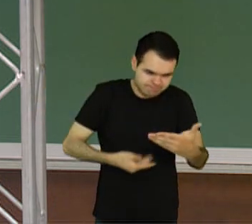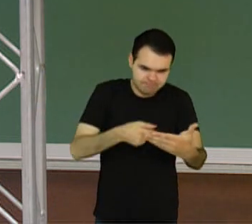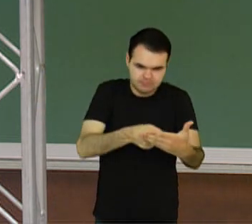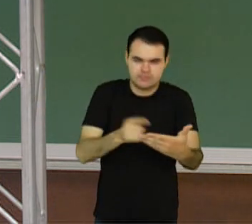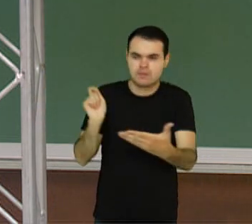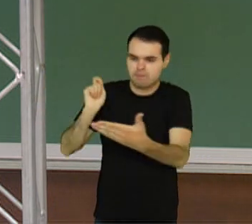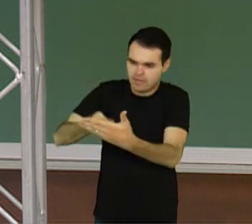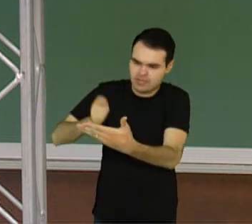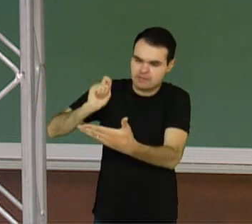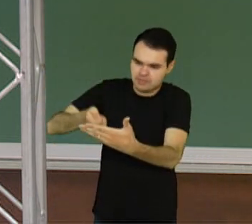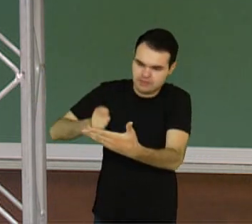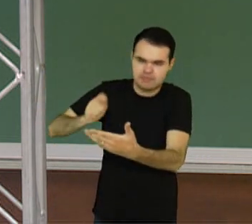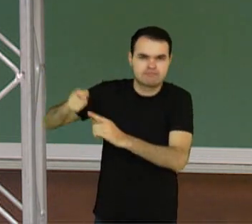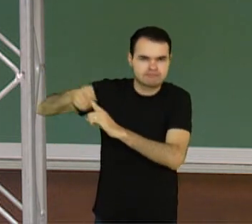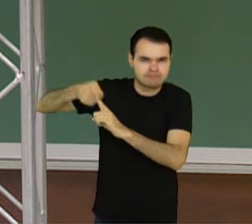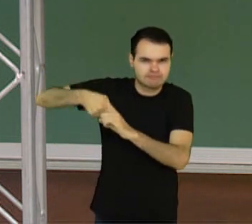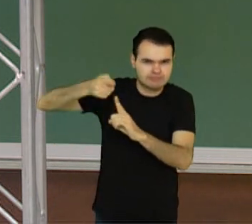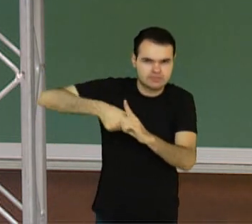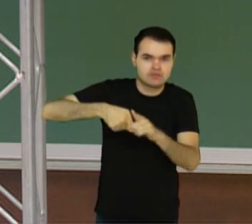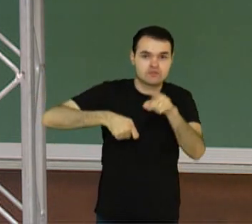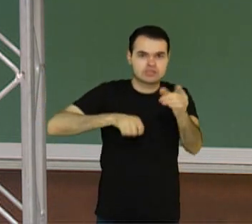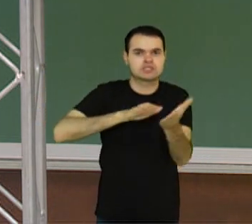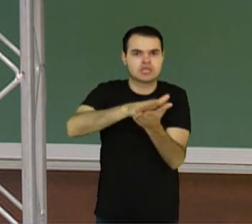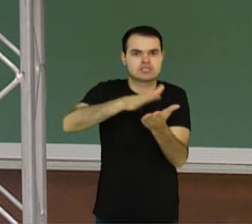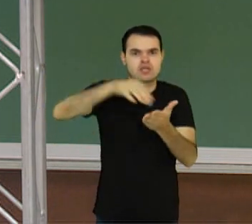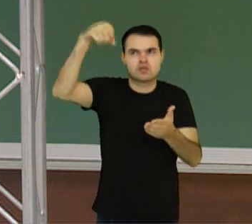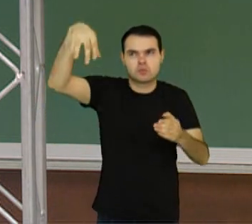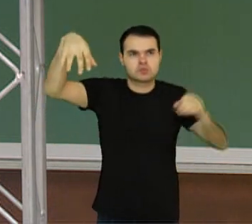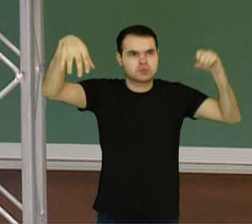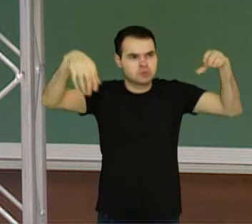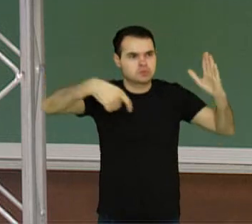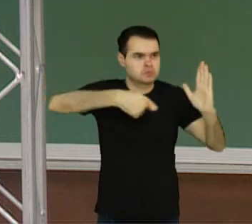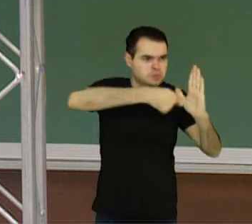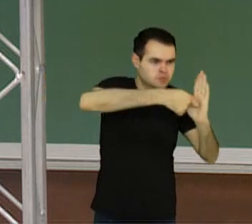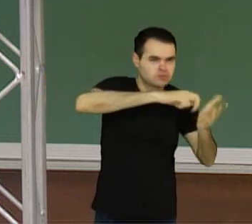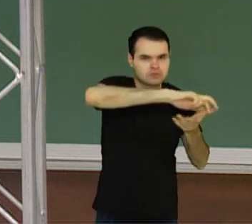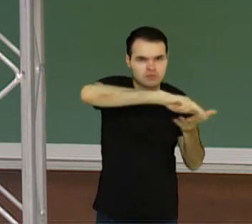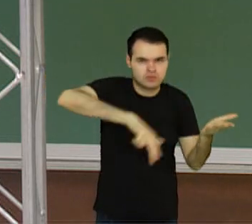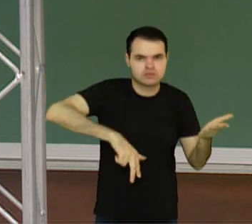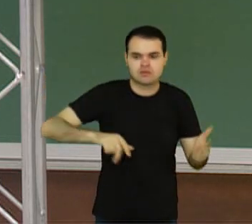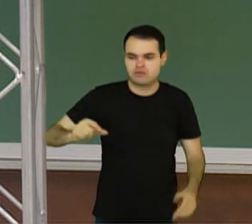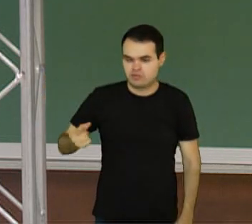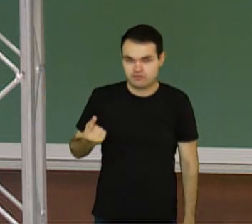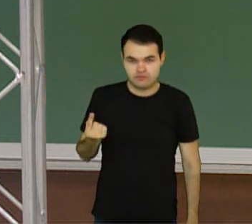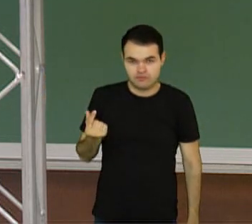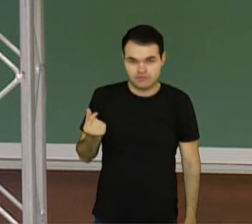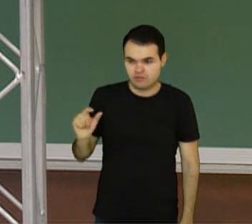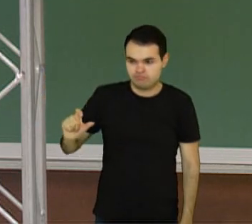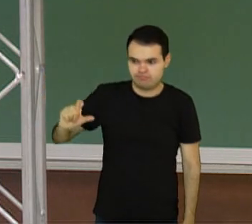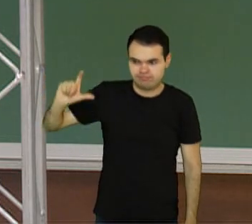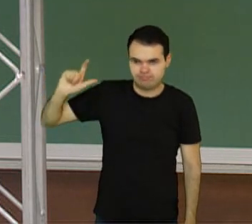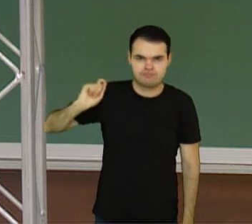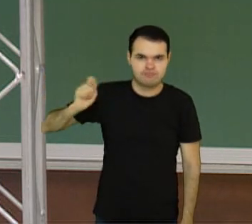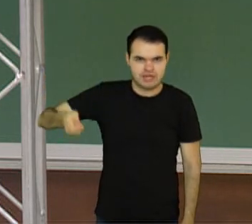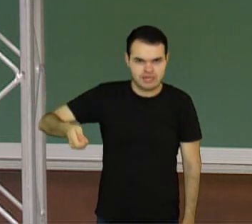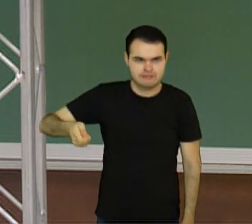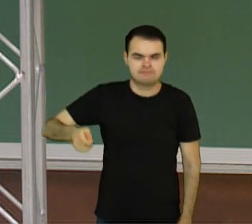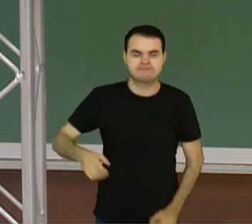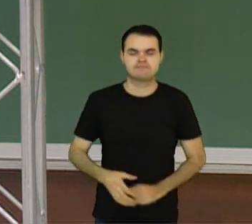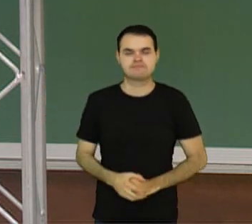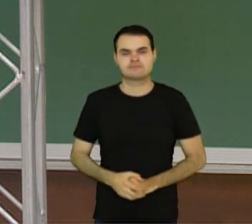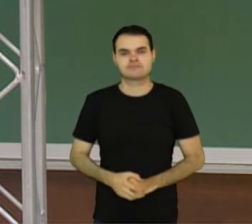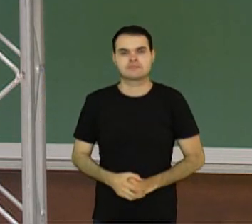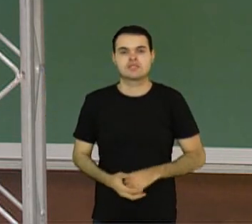você consome, maior vai ser o valor que você vai pagar no final do mês, certo? Se